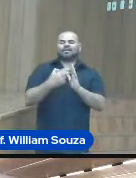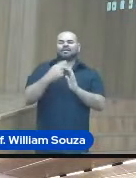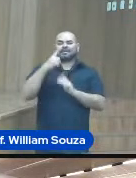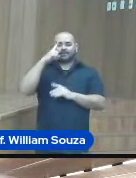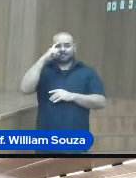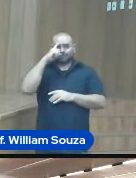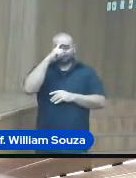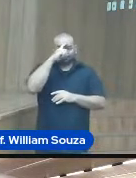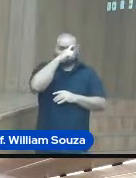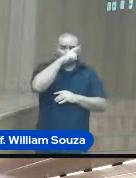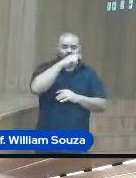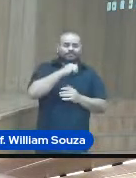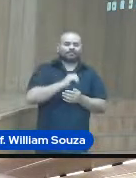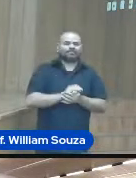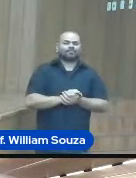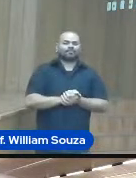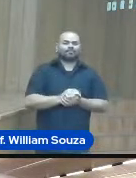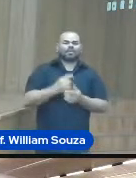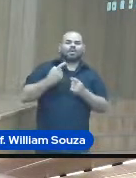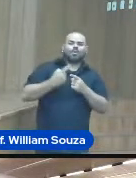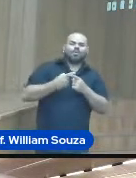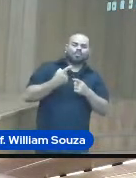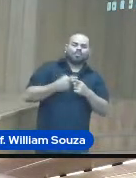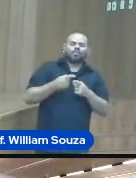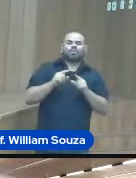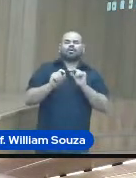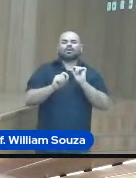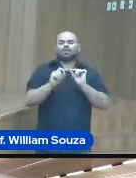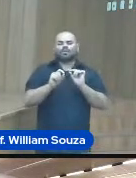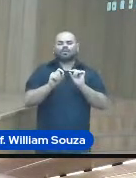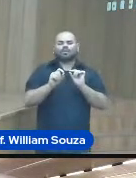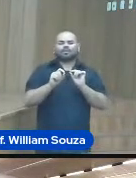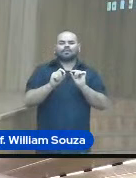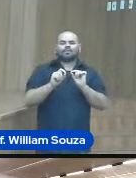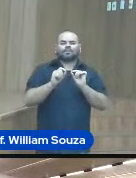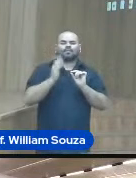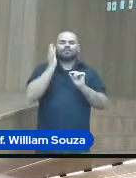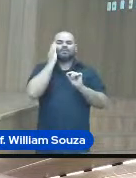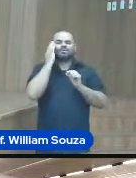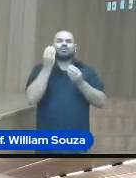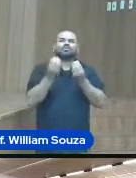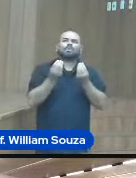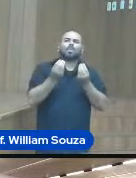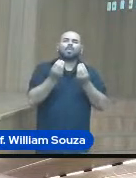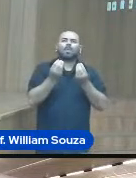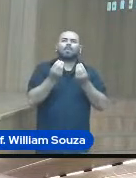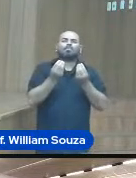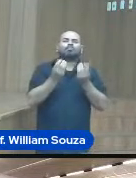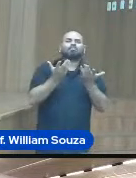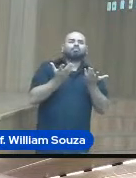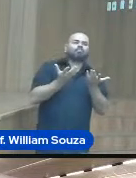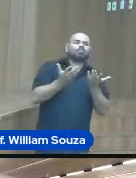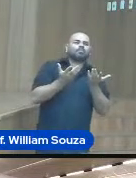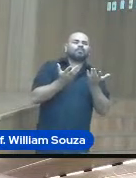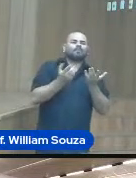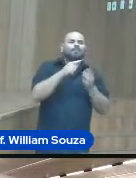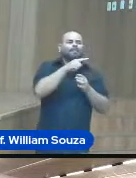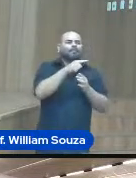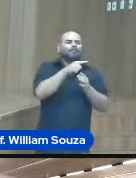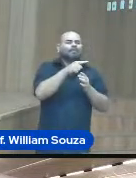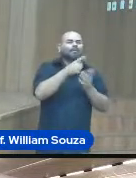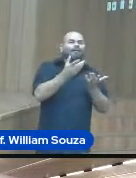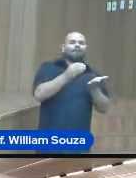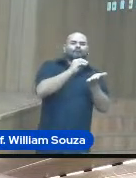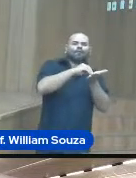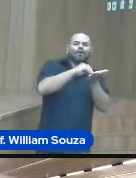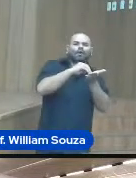gente entender por que que... como é que a gente pode entender uma dívida vezes uma dívida virar um crédito? Essas coisas,